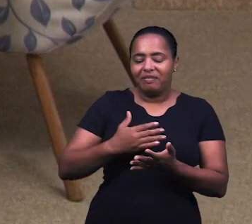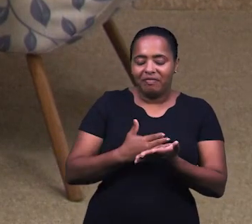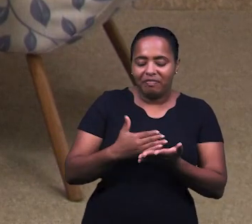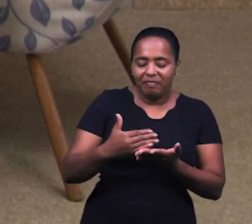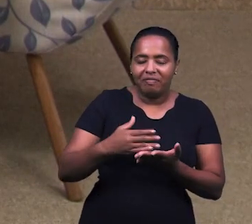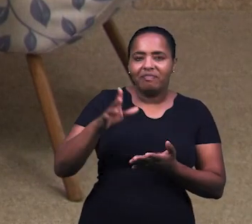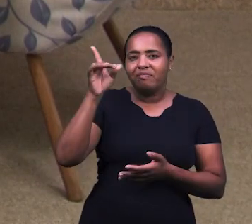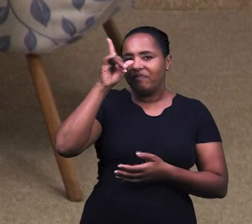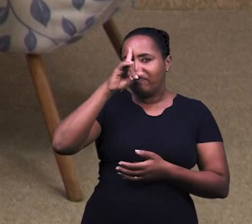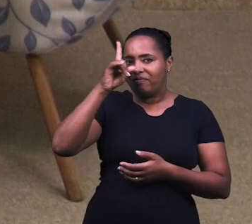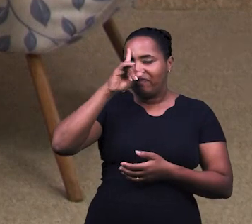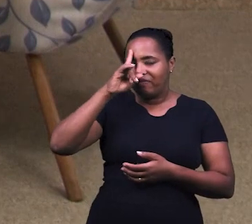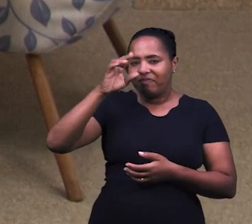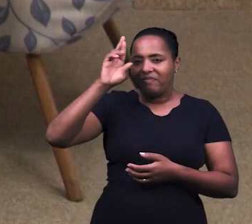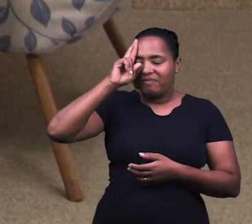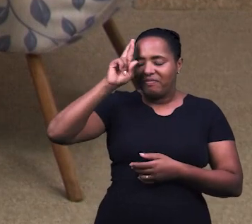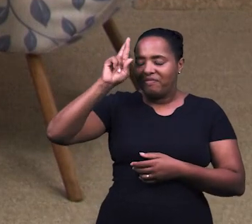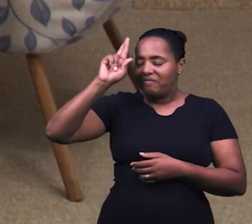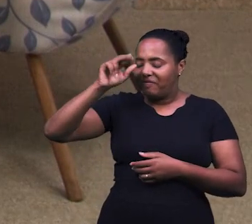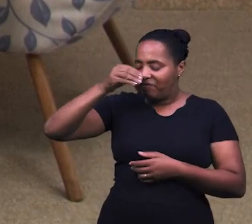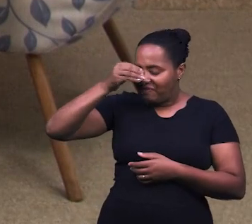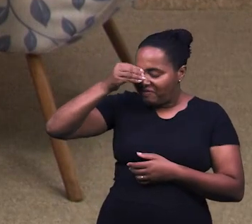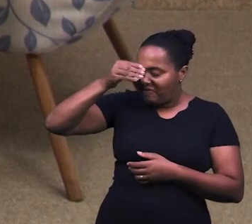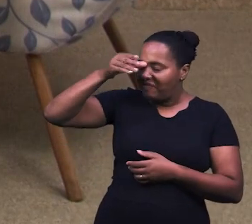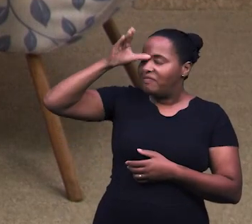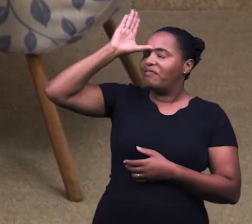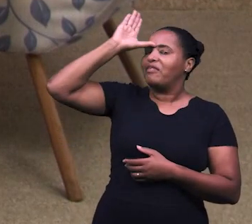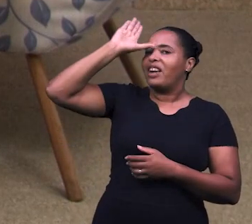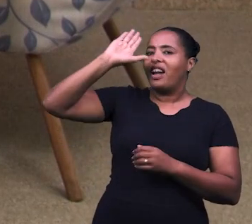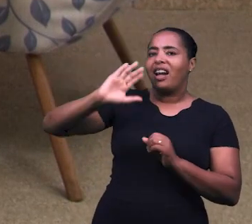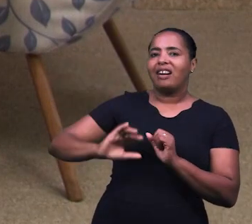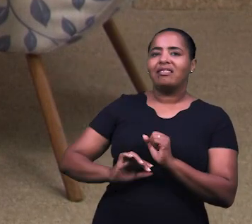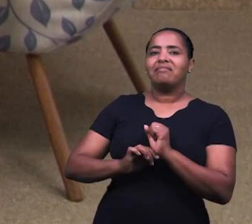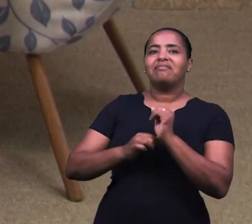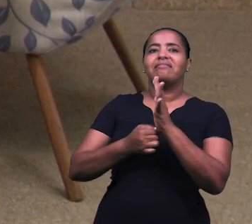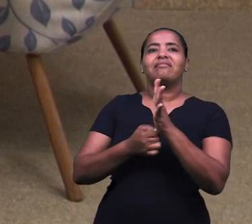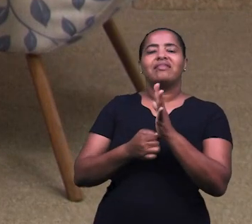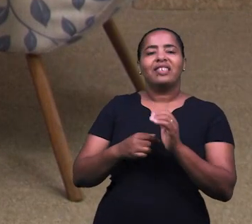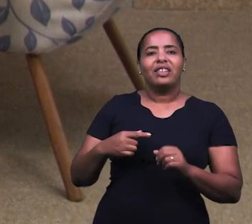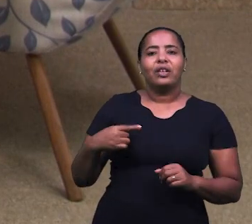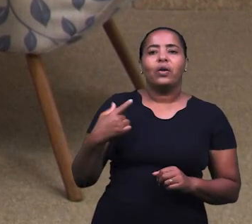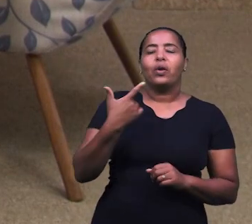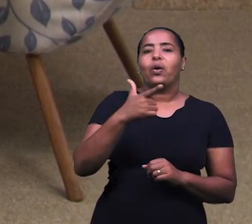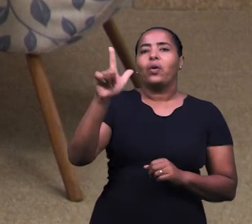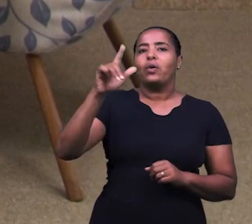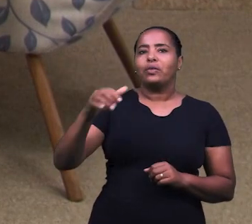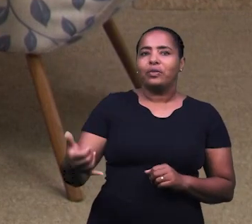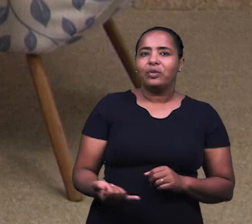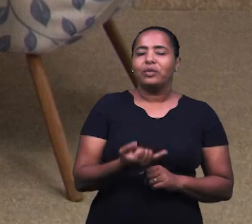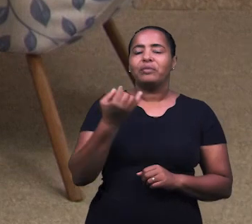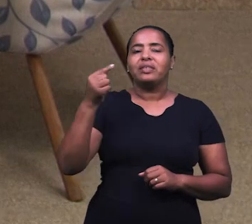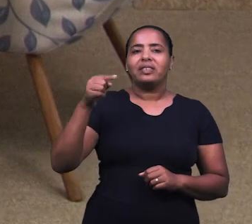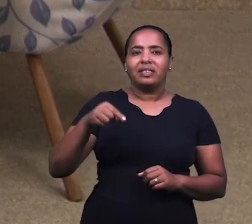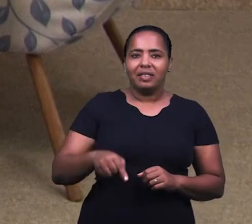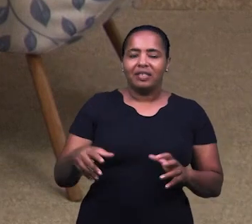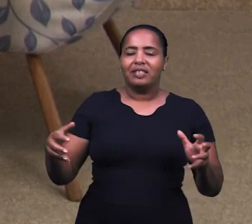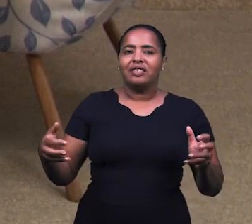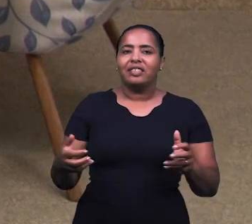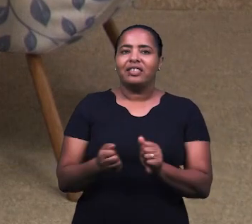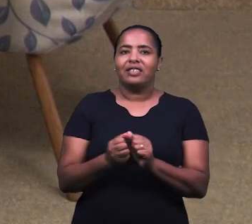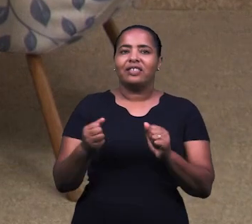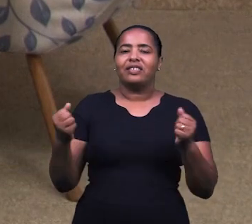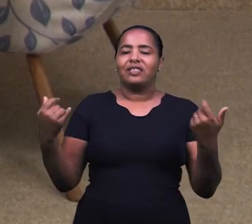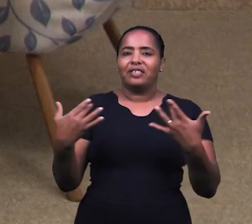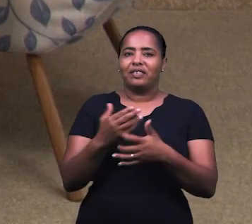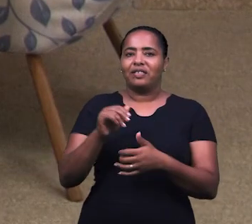nós conversamos aqui, a cada dia o Senhor tem ampliado o nosso conhecimento. E certamente, tendo outras oportunidades, estaremos aqui para